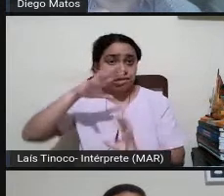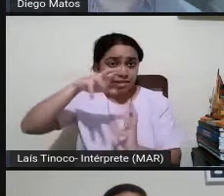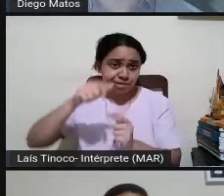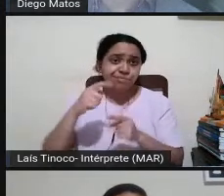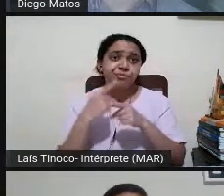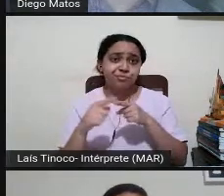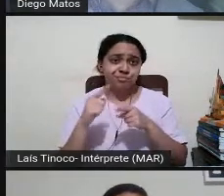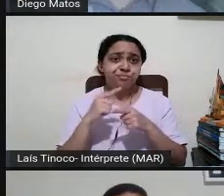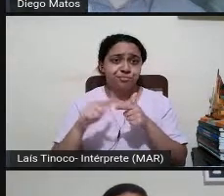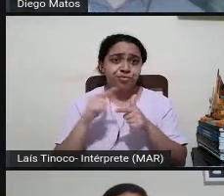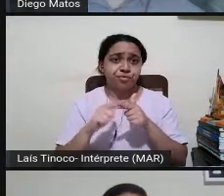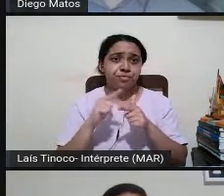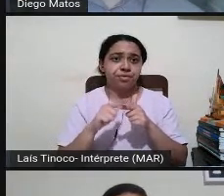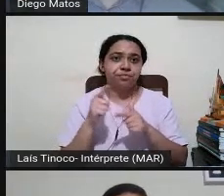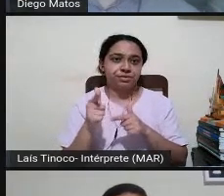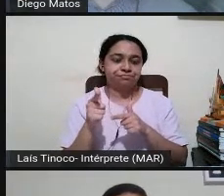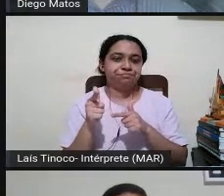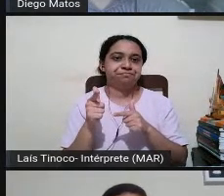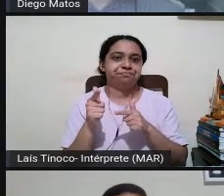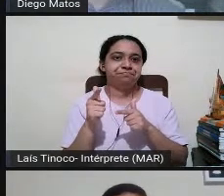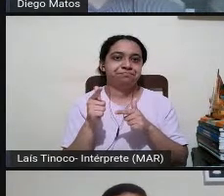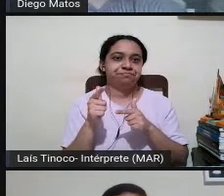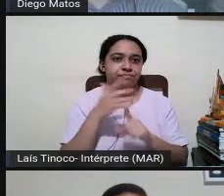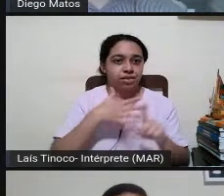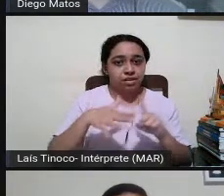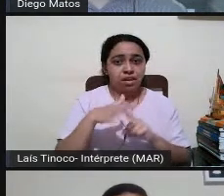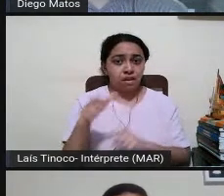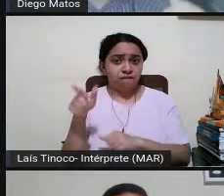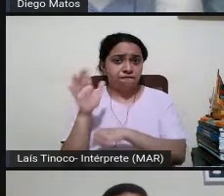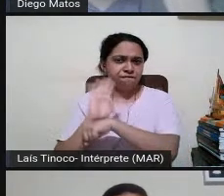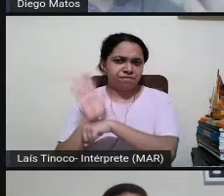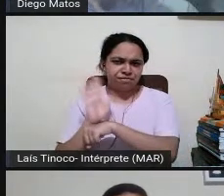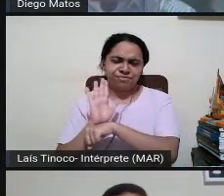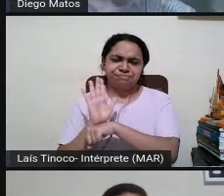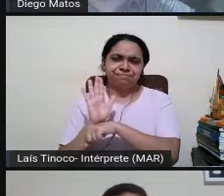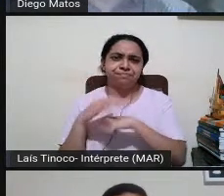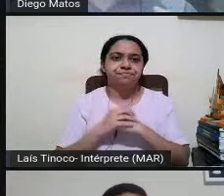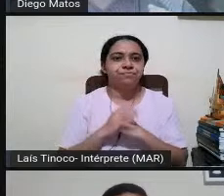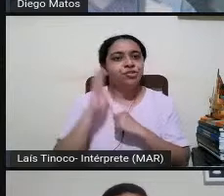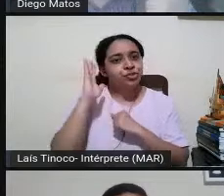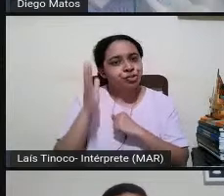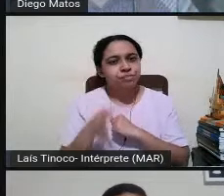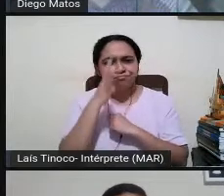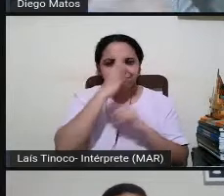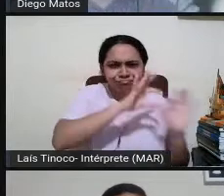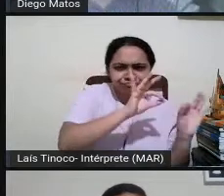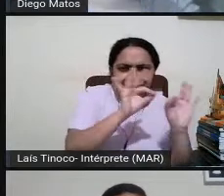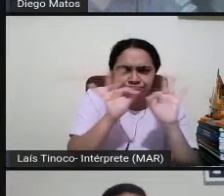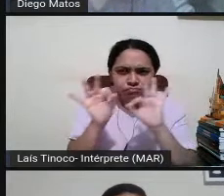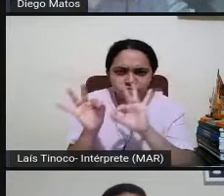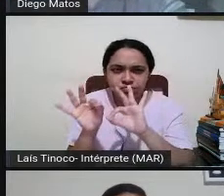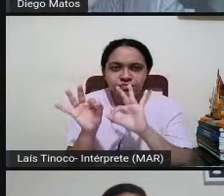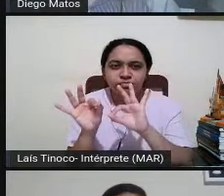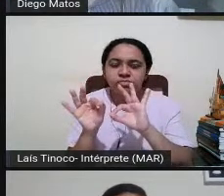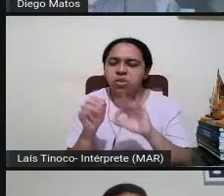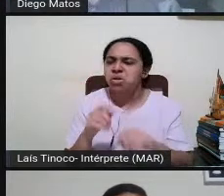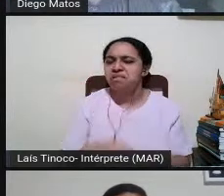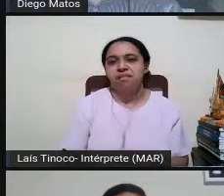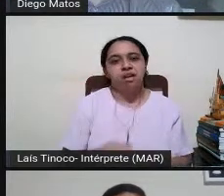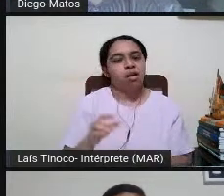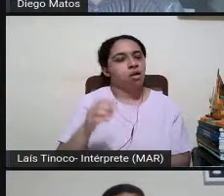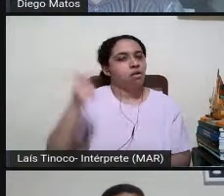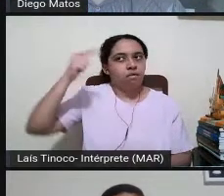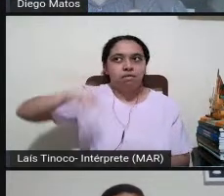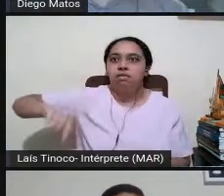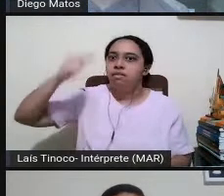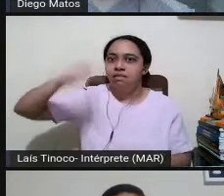e esse filme aqui é para quem já assistiu Eu acho que já assisti não canso de assistir é o